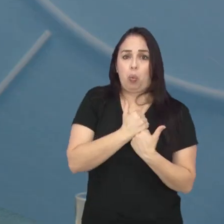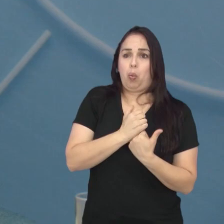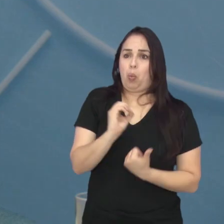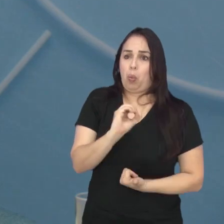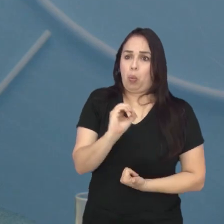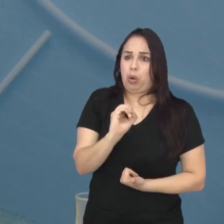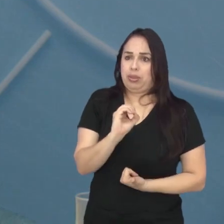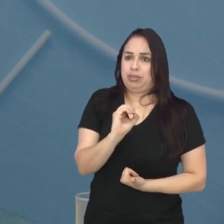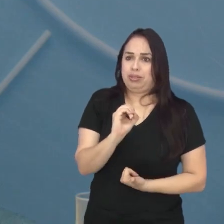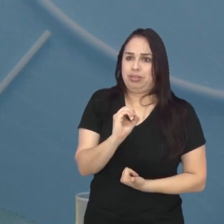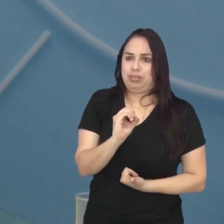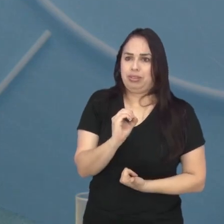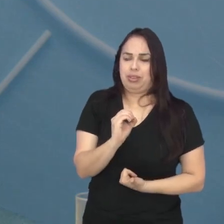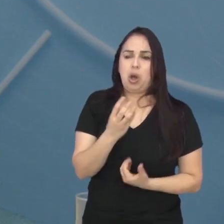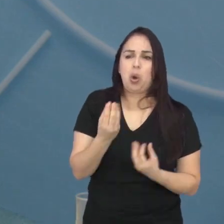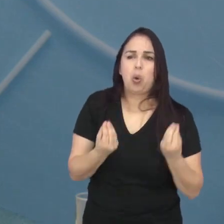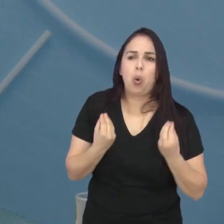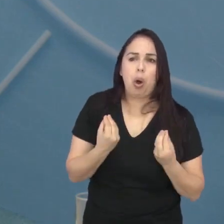Então, assim, é uma sororidade